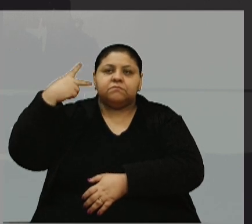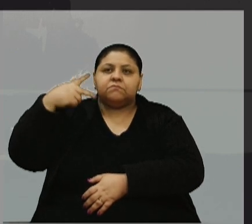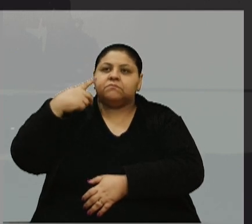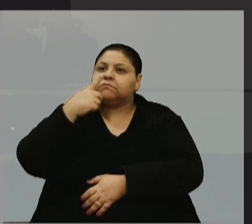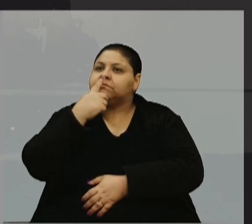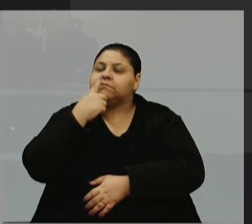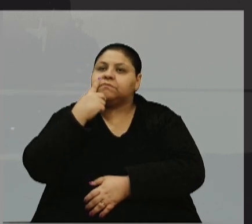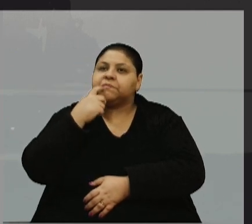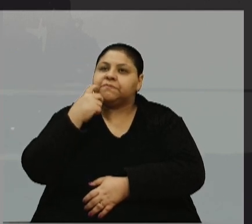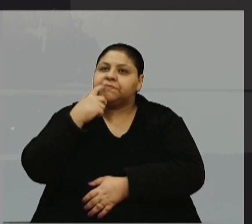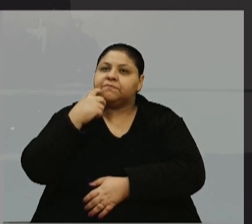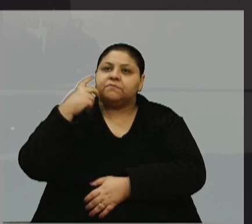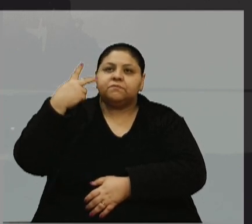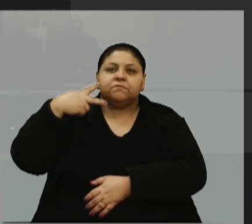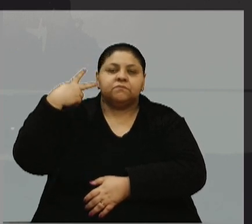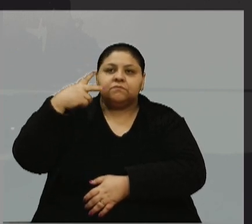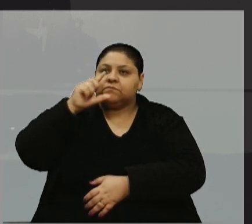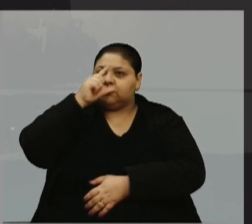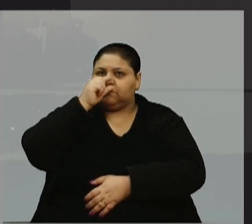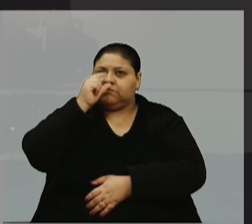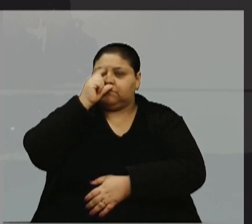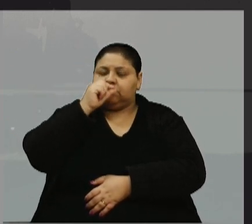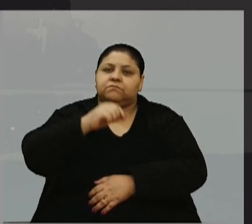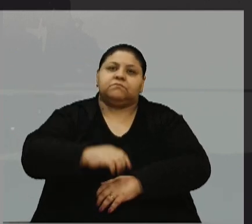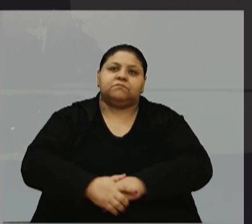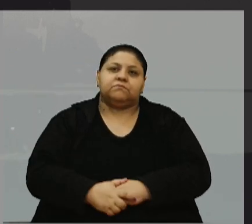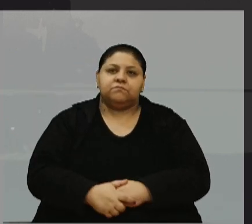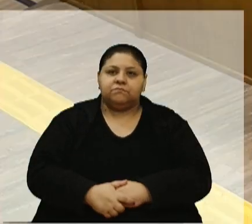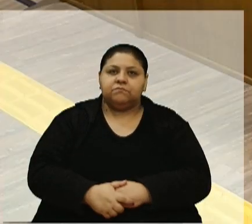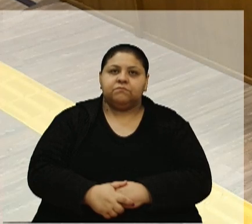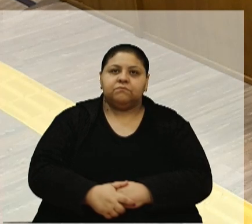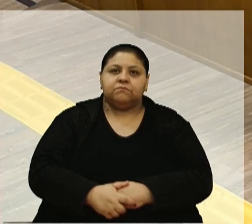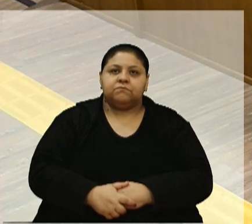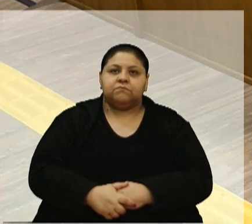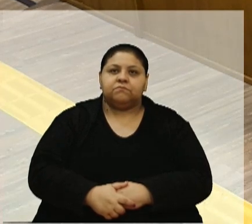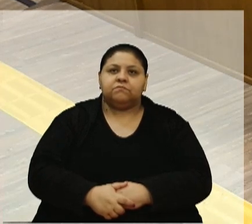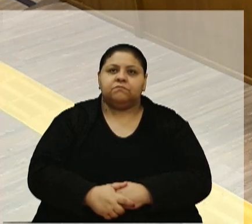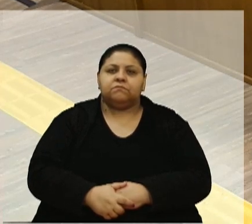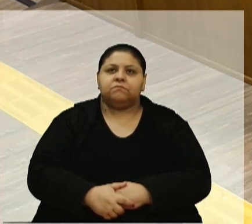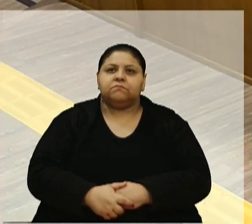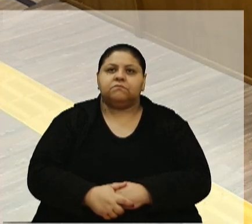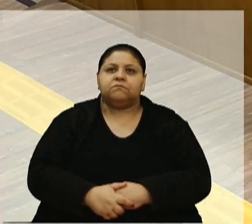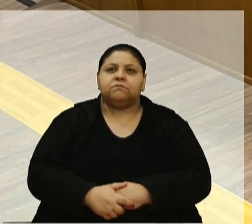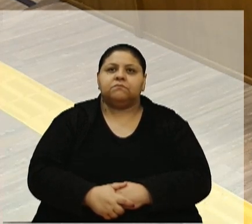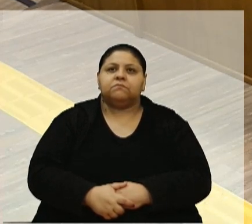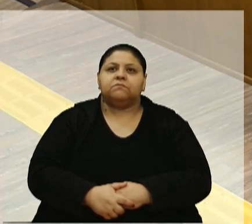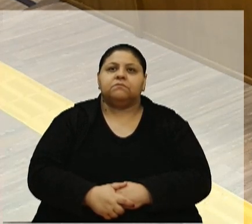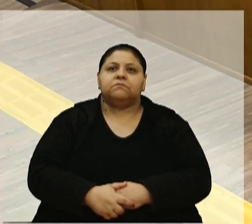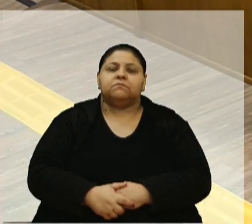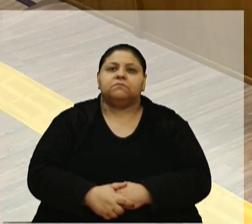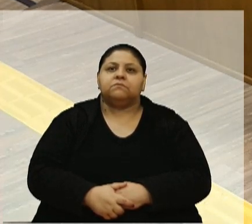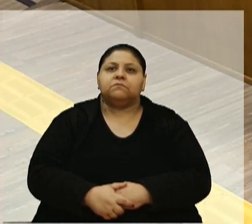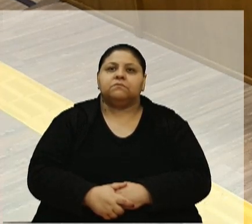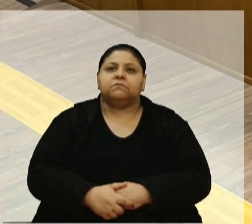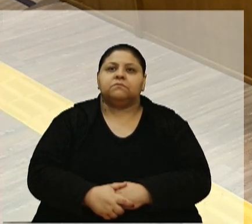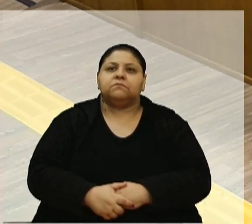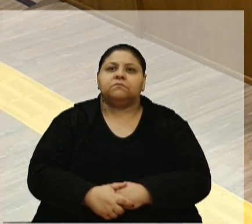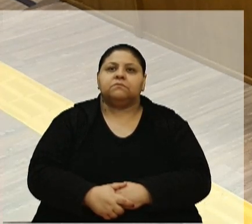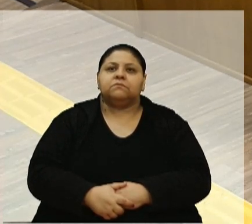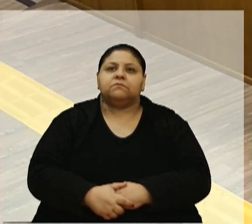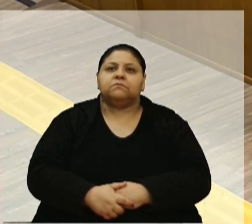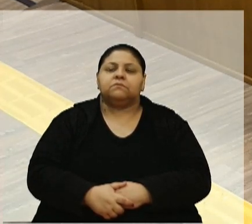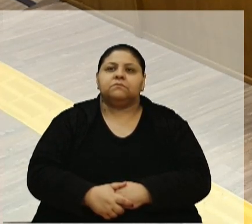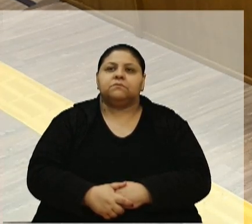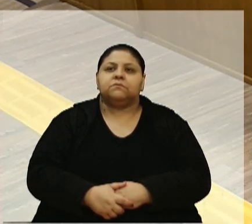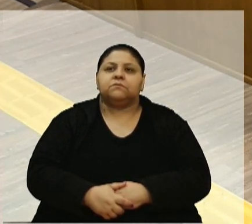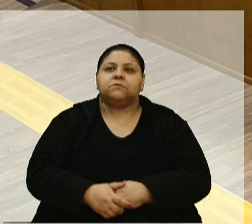vereadora Rose Frigieri, vereador Sandro Fantinel. Eu voto sim, senhor presidente. Já terminou, gente, a votação.